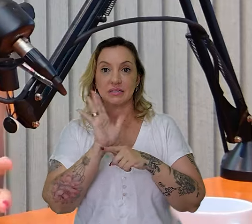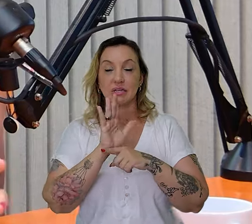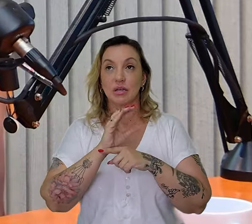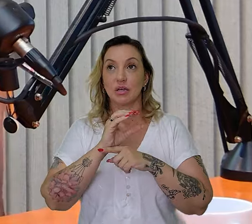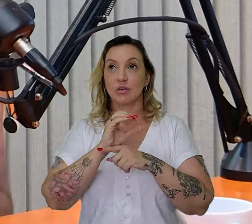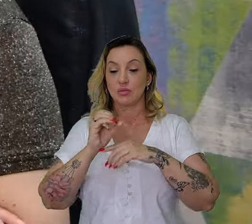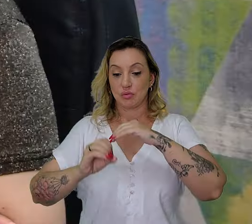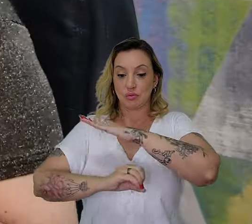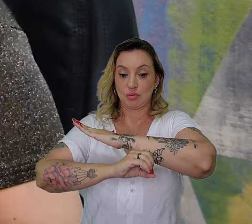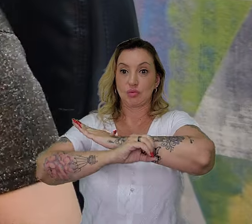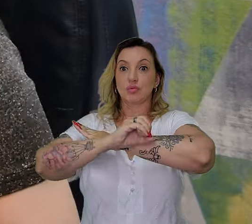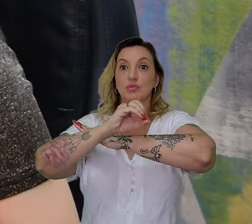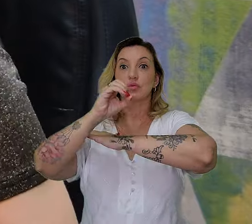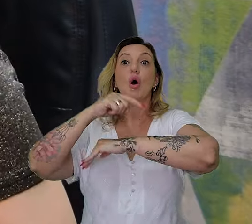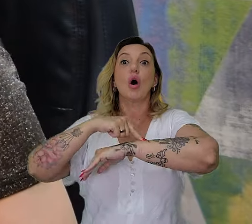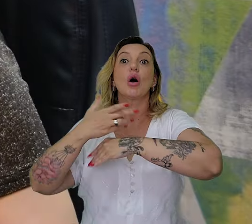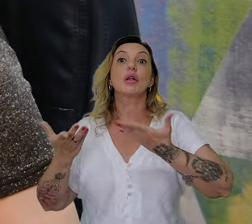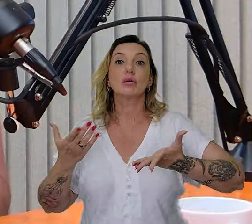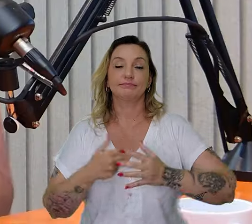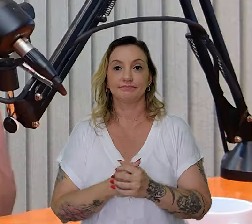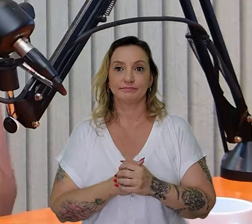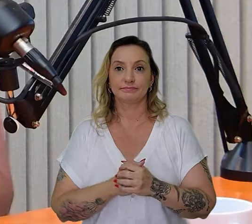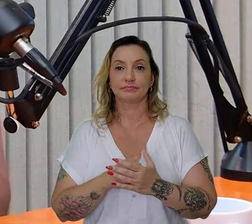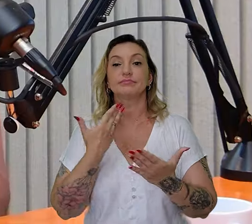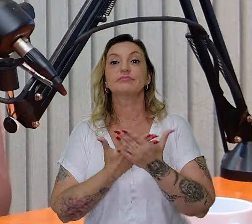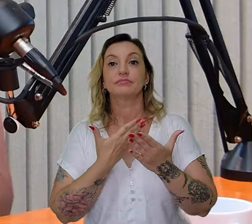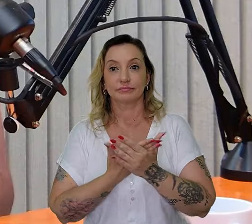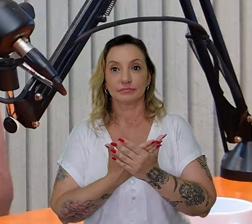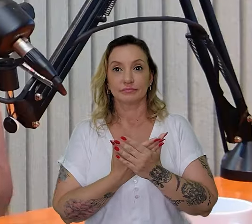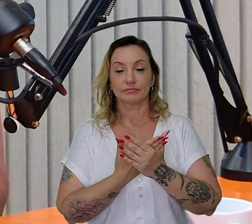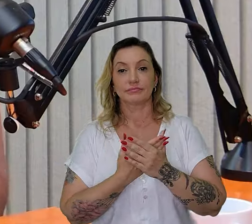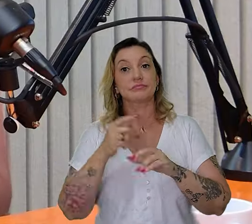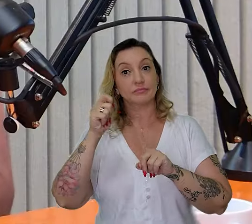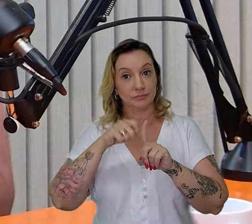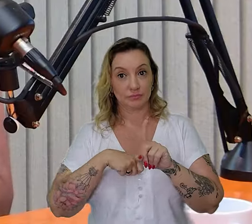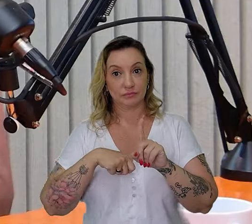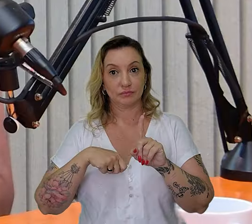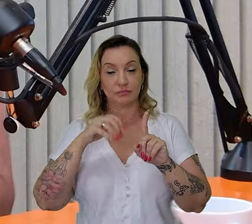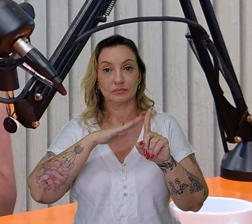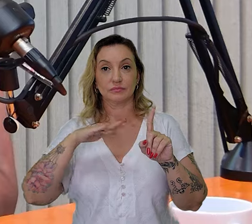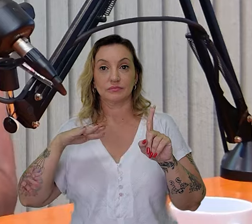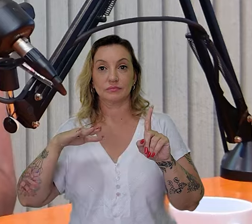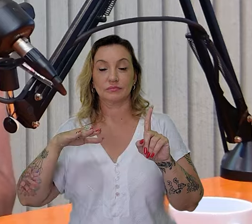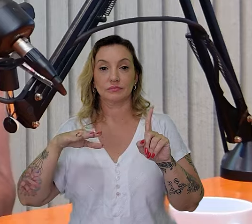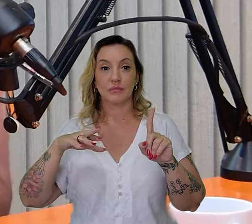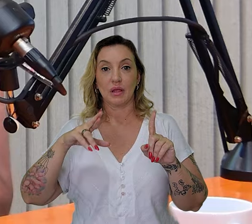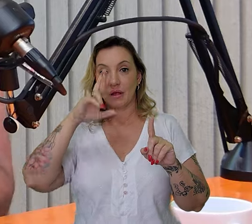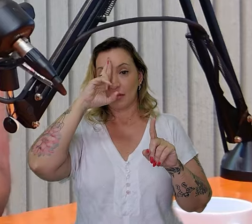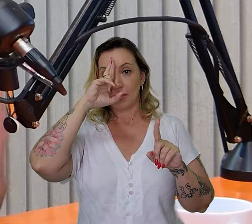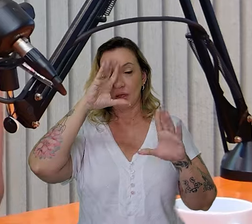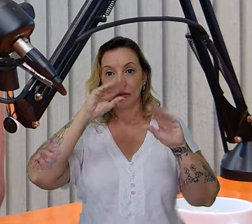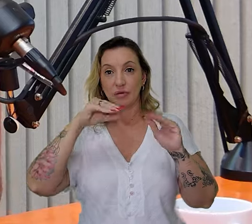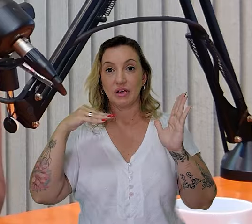exato maravilhoso as aulas são tem mês que os alunos têm aula da meia-noite às 4 da manhã primeiro